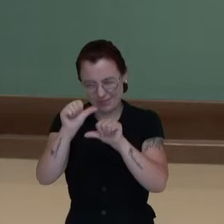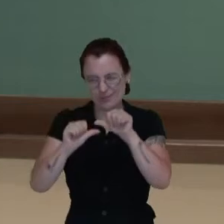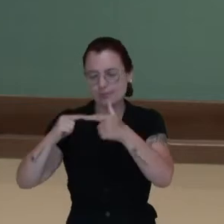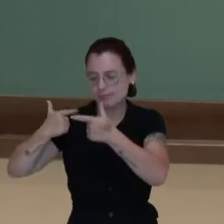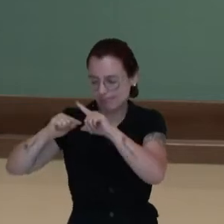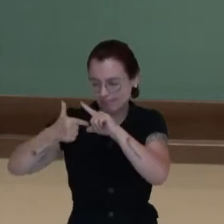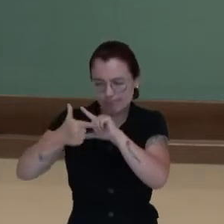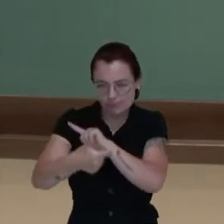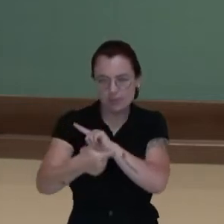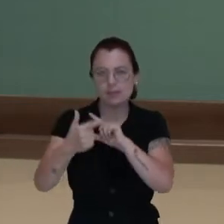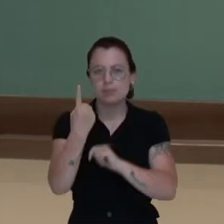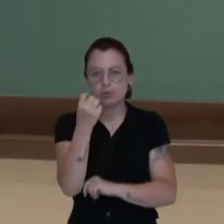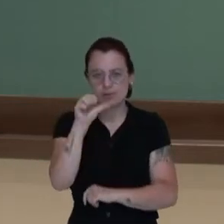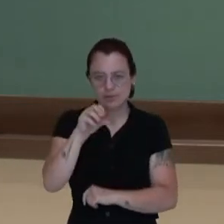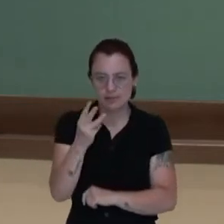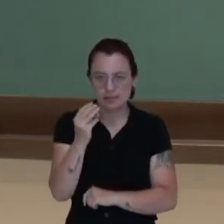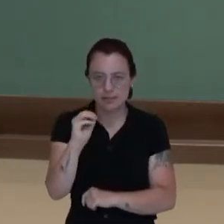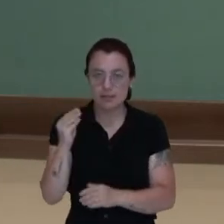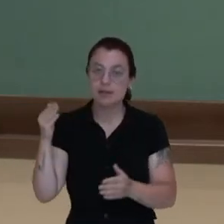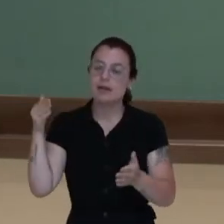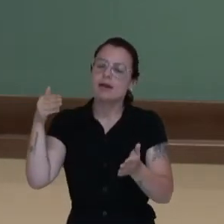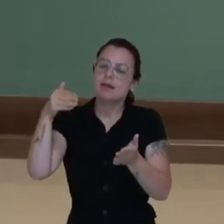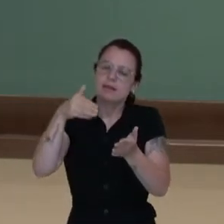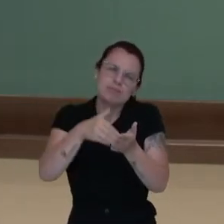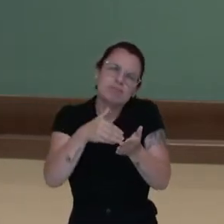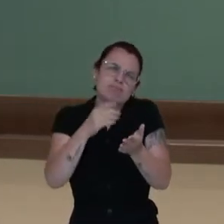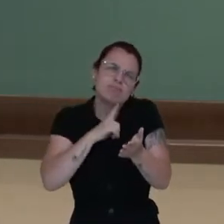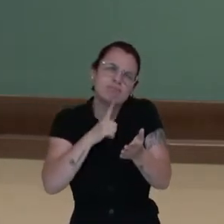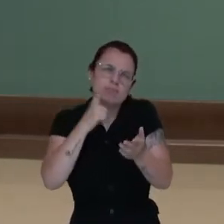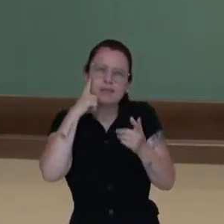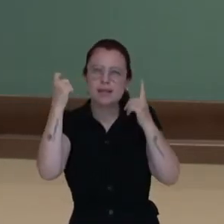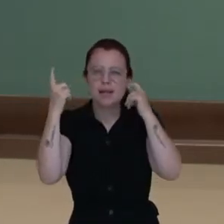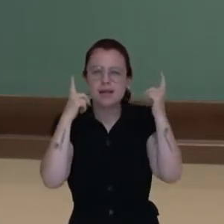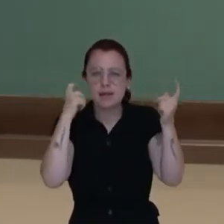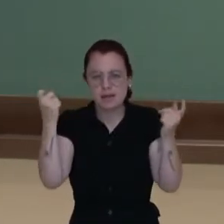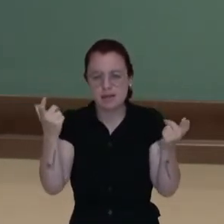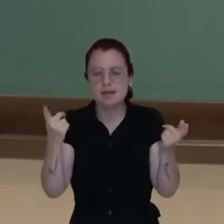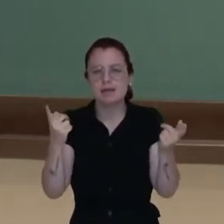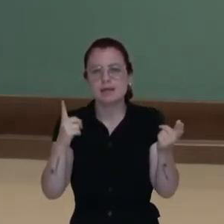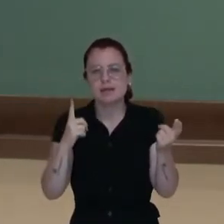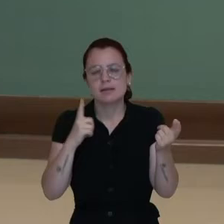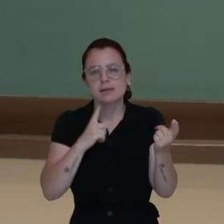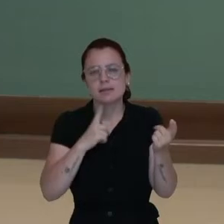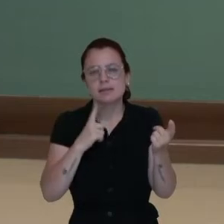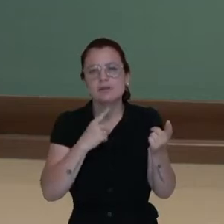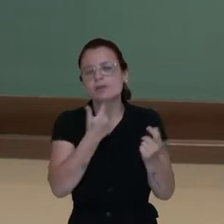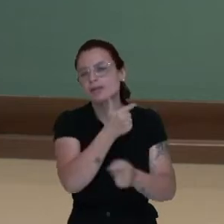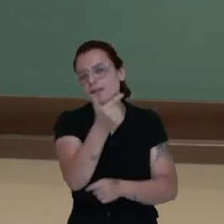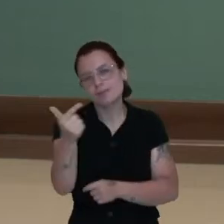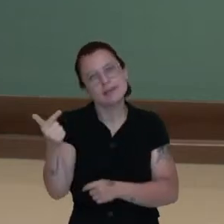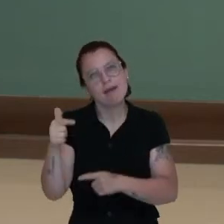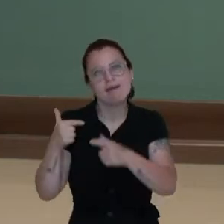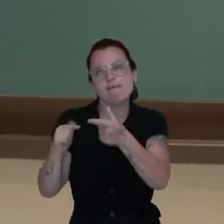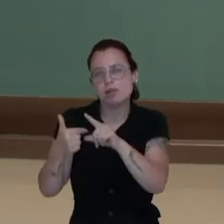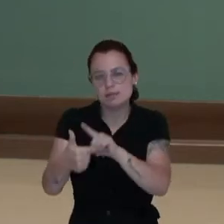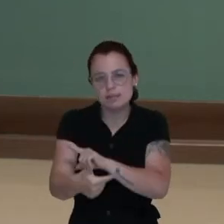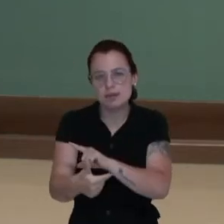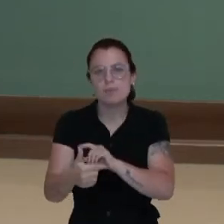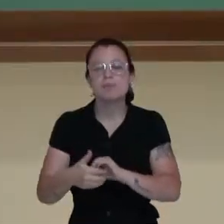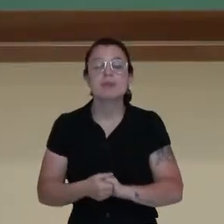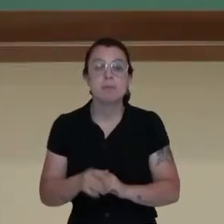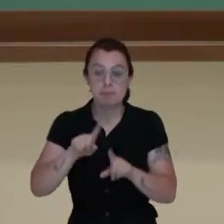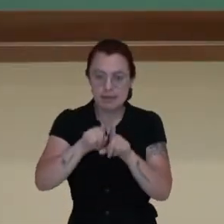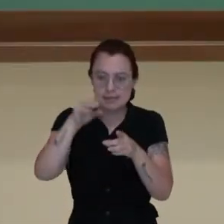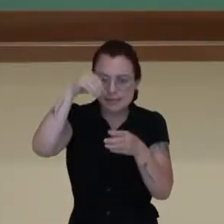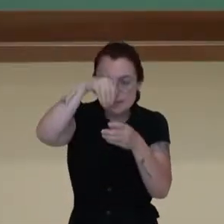Revolução de 1930, que inclusive existem aí algumas ideias que colocam que talvez ela não tenha sido uma revolução, dentro